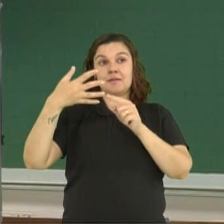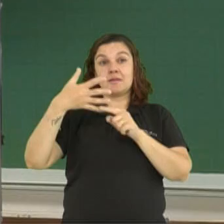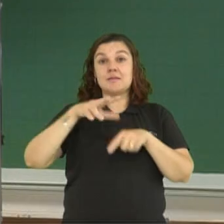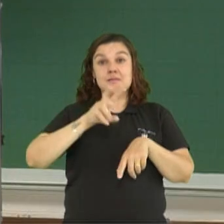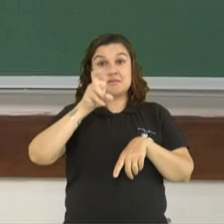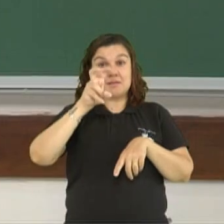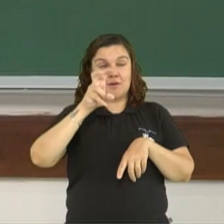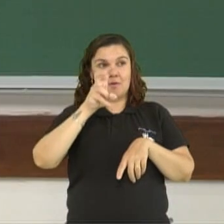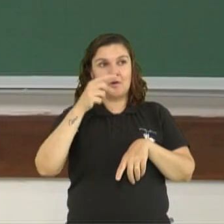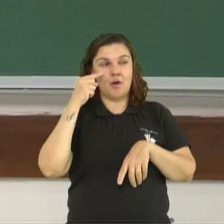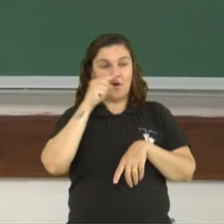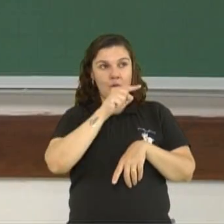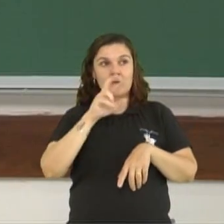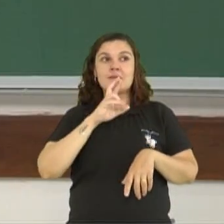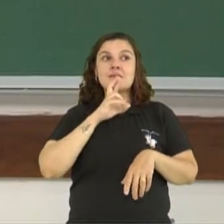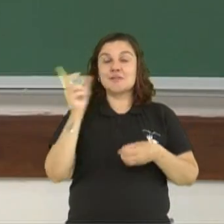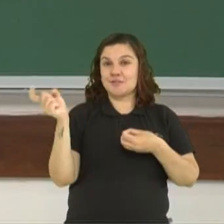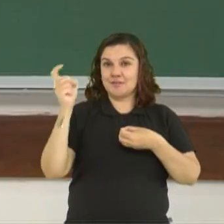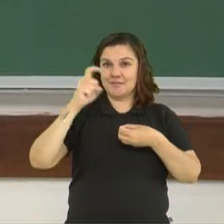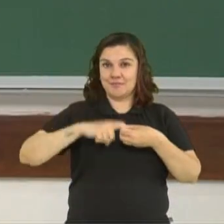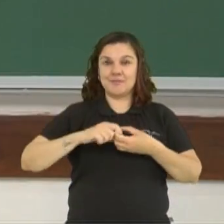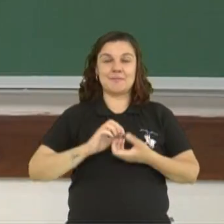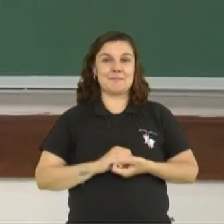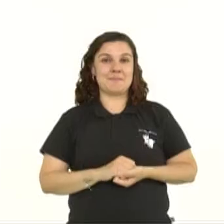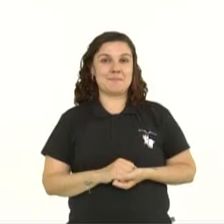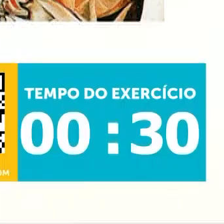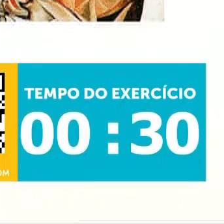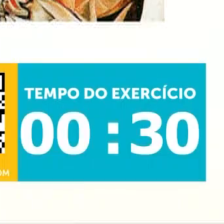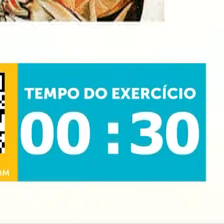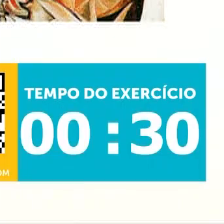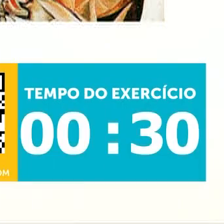D e E. Dá uma olhadinha, responde e já retornamos, gente.